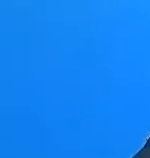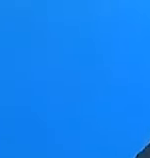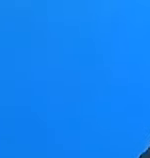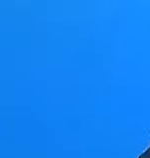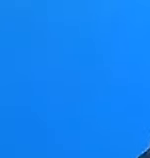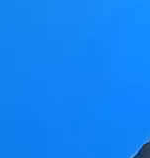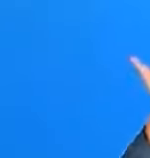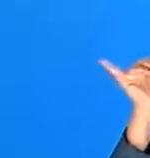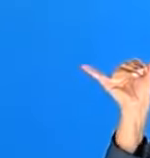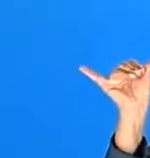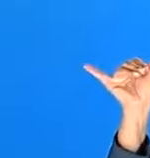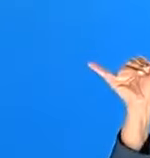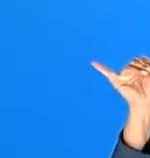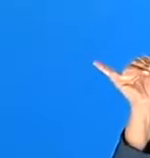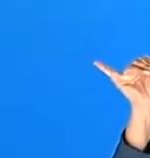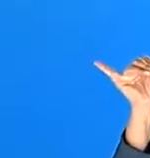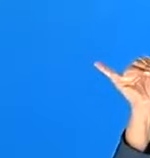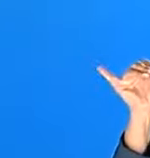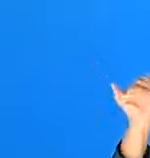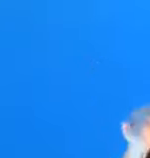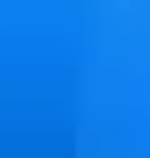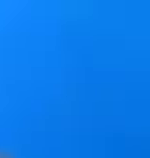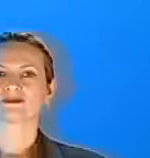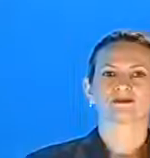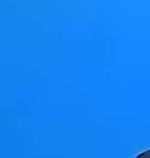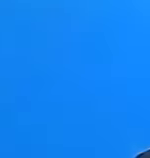evitar